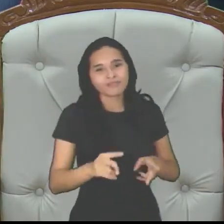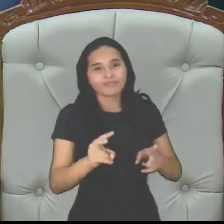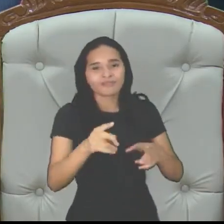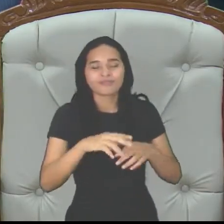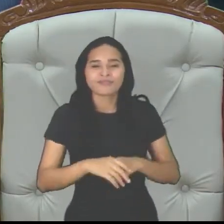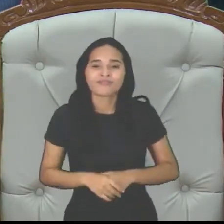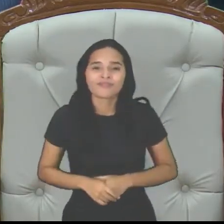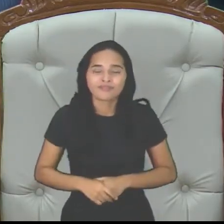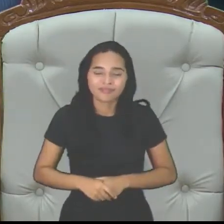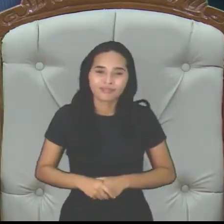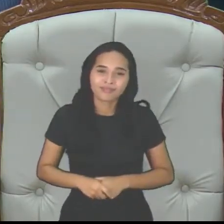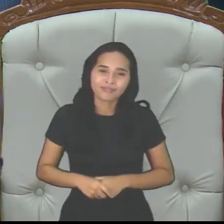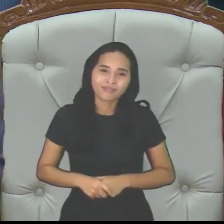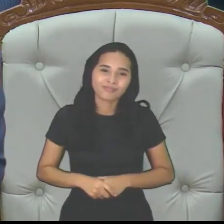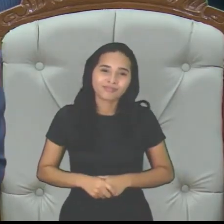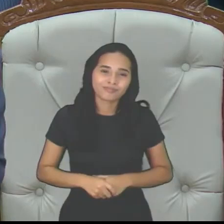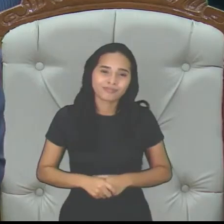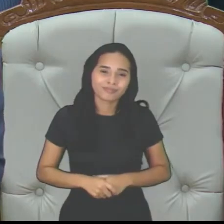sempre.